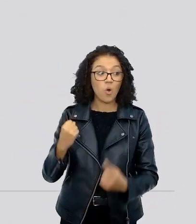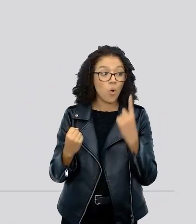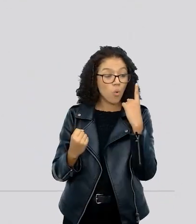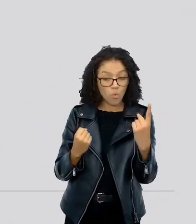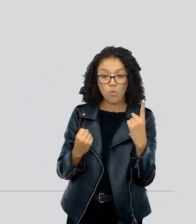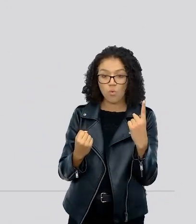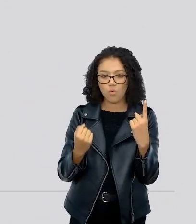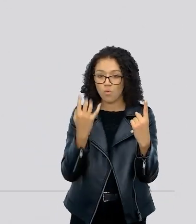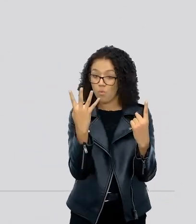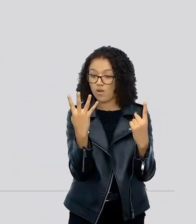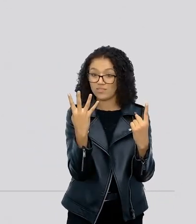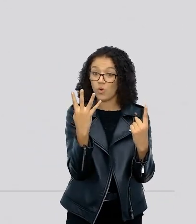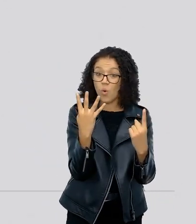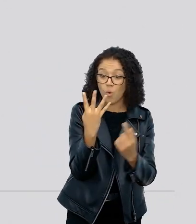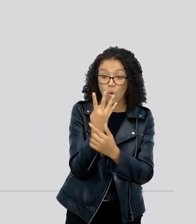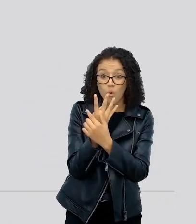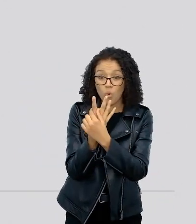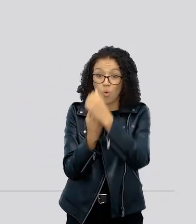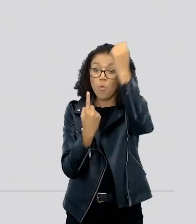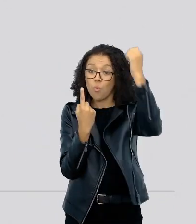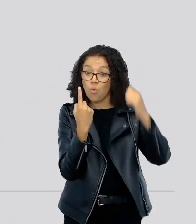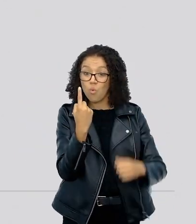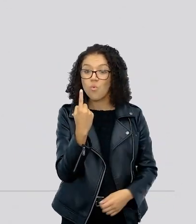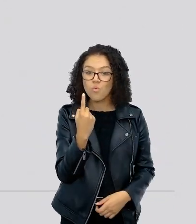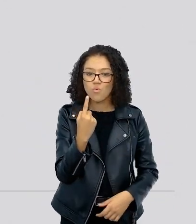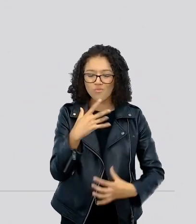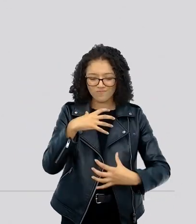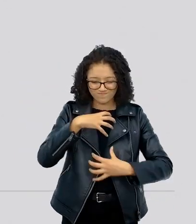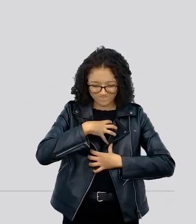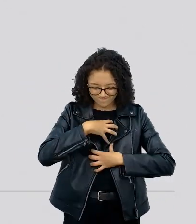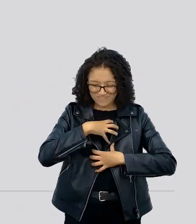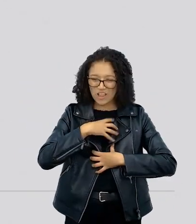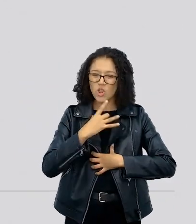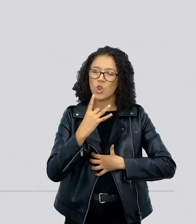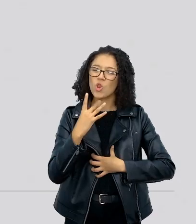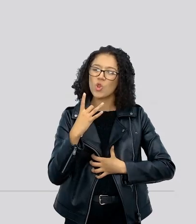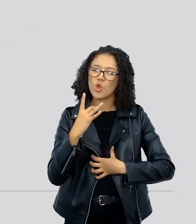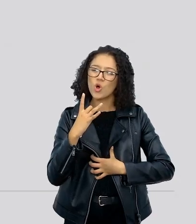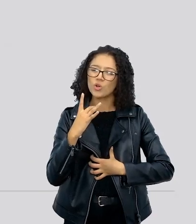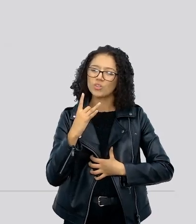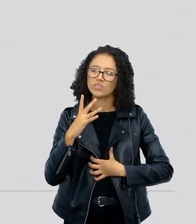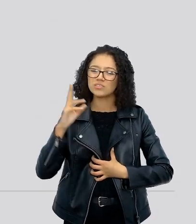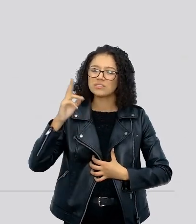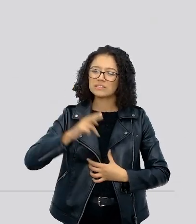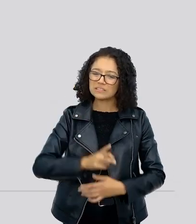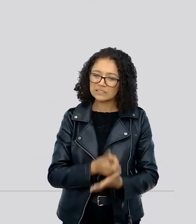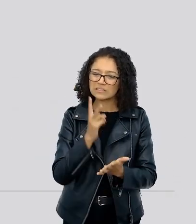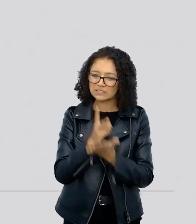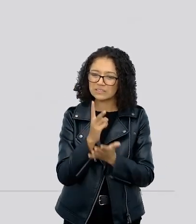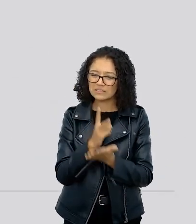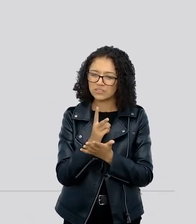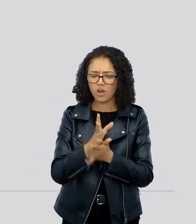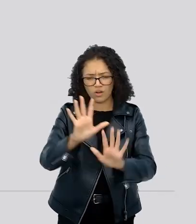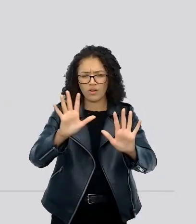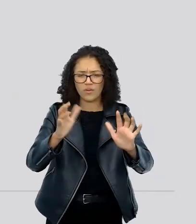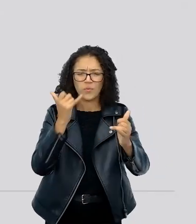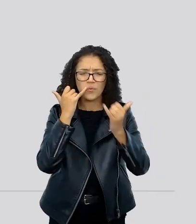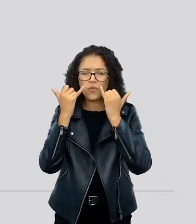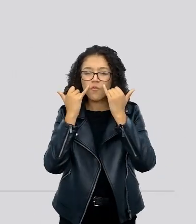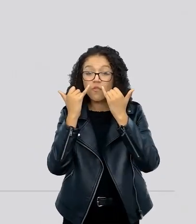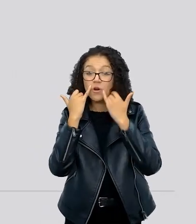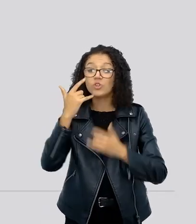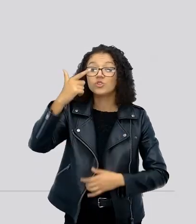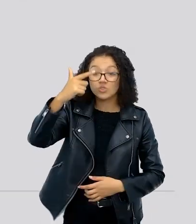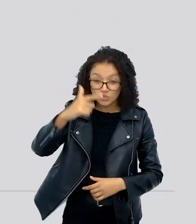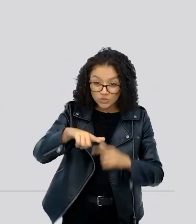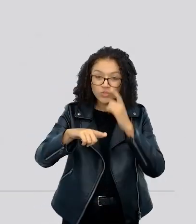até 17 anos diz se sentir solitário sempre. Vamos só repetir esse dado, porque